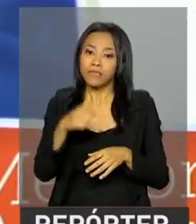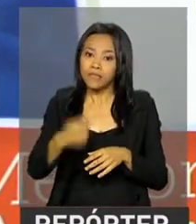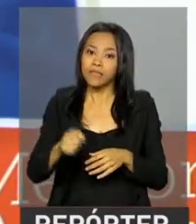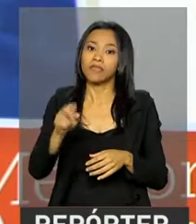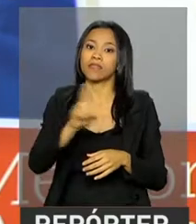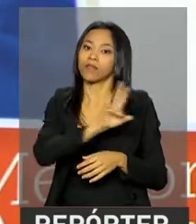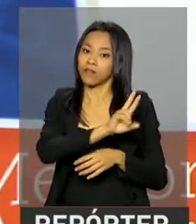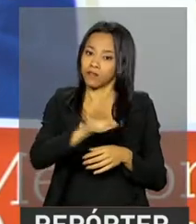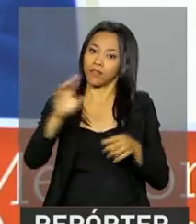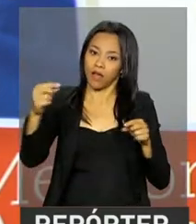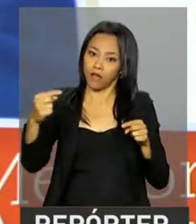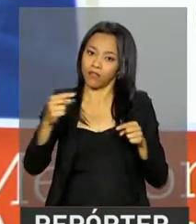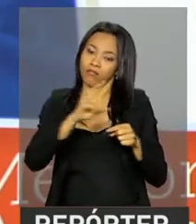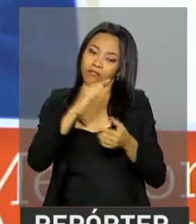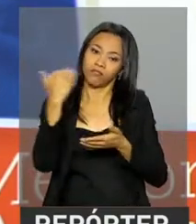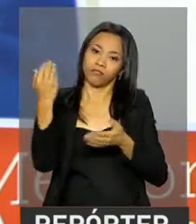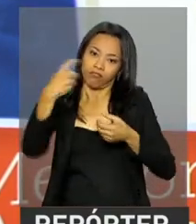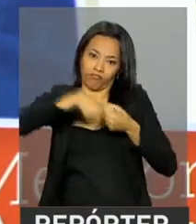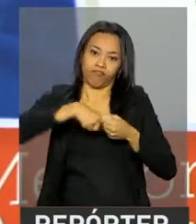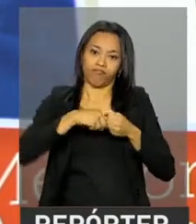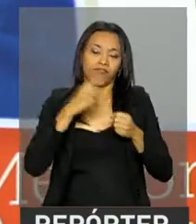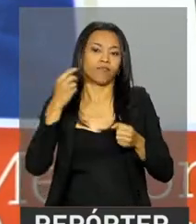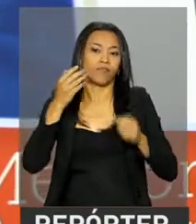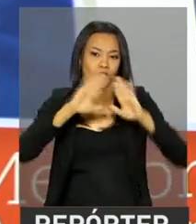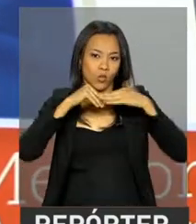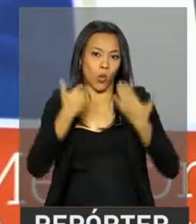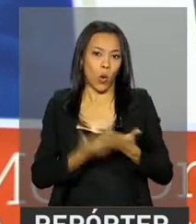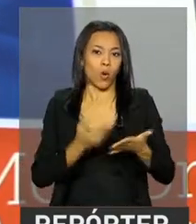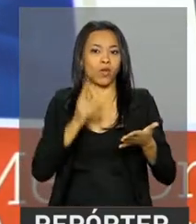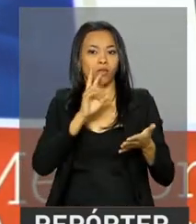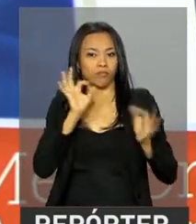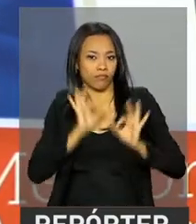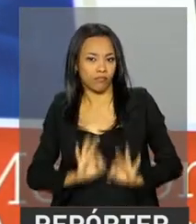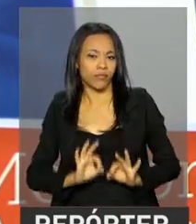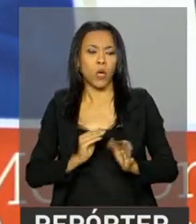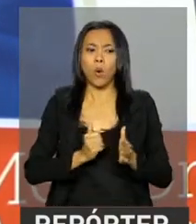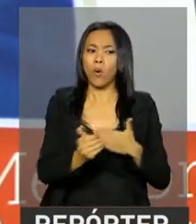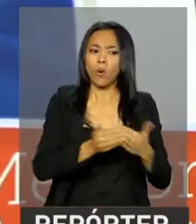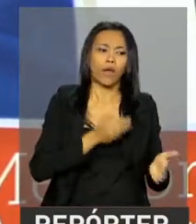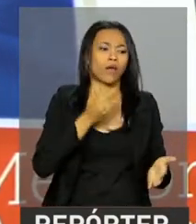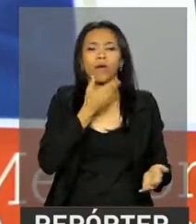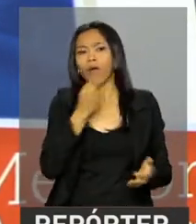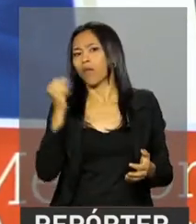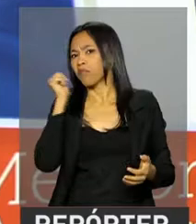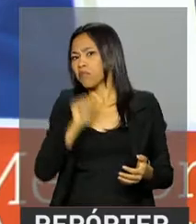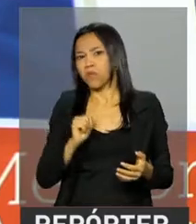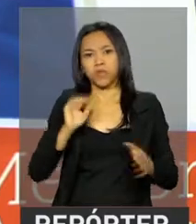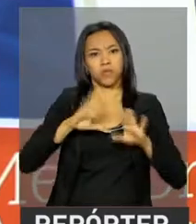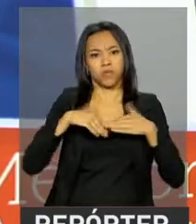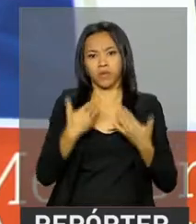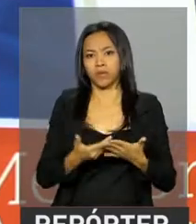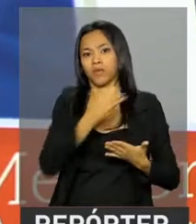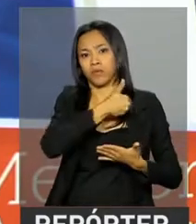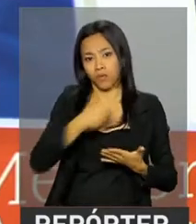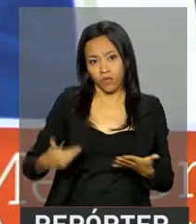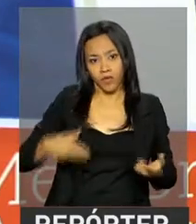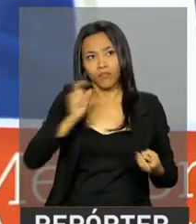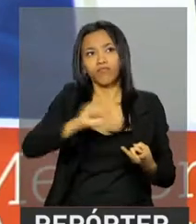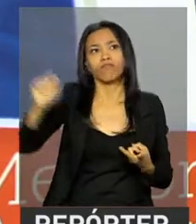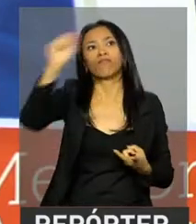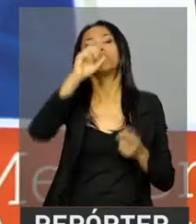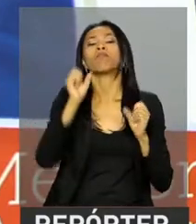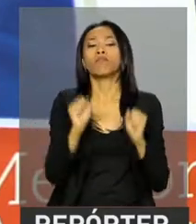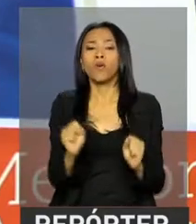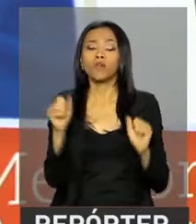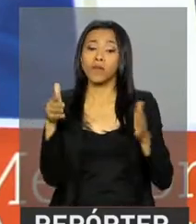devidamente regularizadas, né, junto à sua escola. Qualquer merendeira ou merendeiro de qualquer escola pública da educação básica do Brasil pode